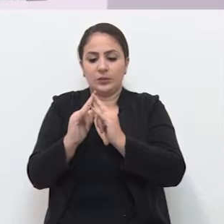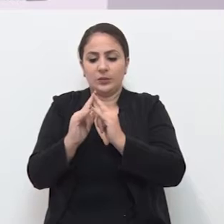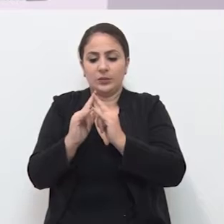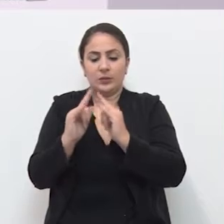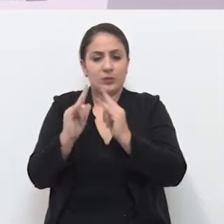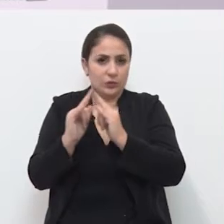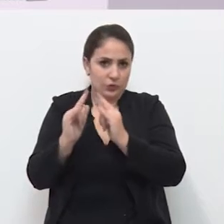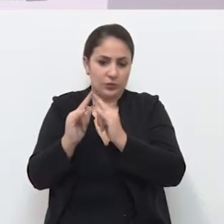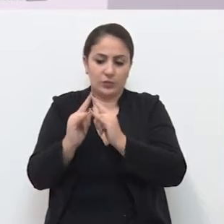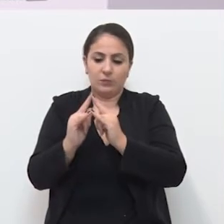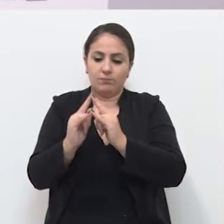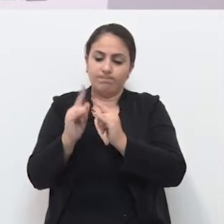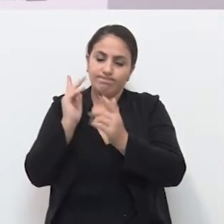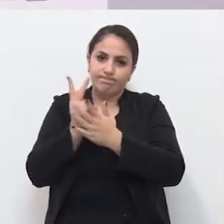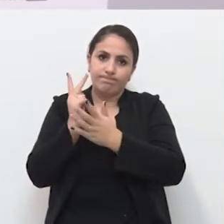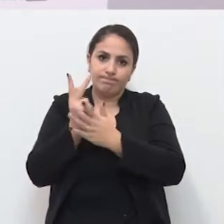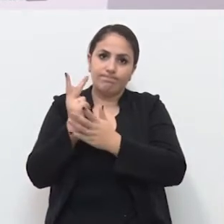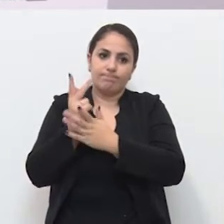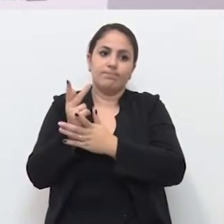instituições